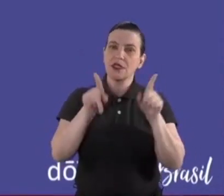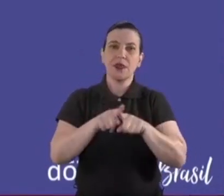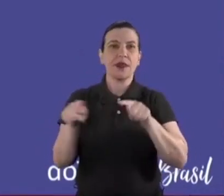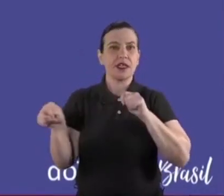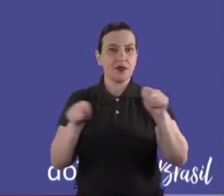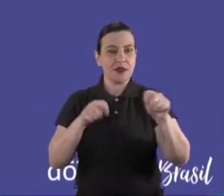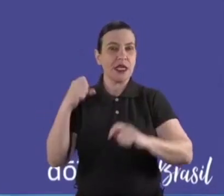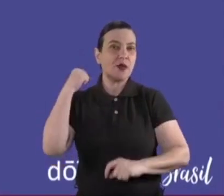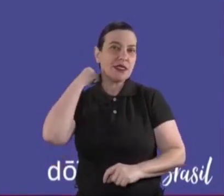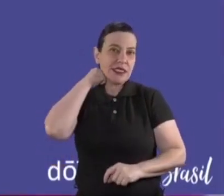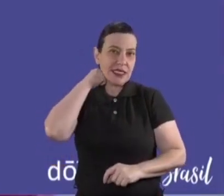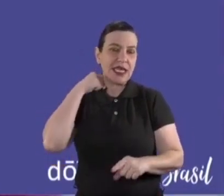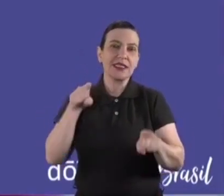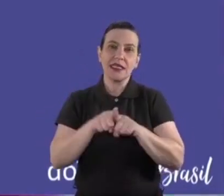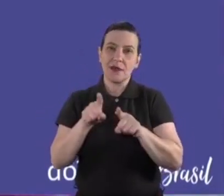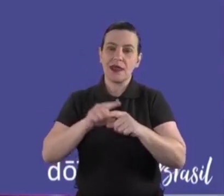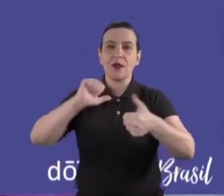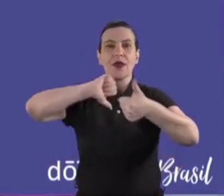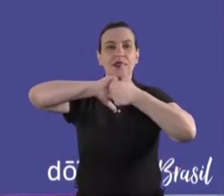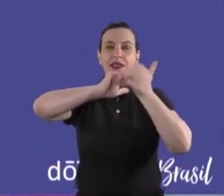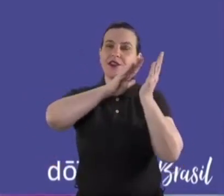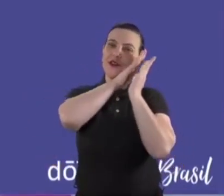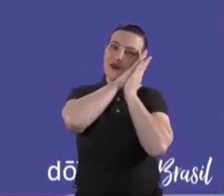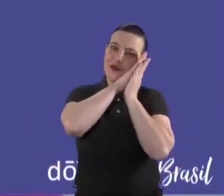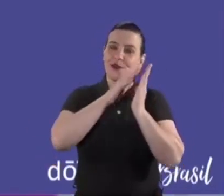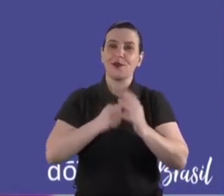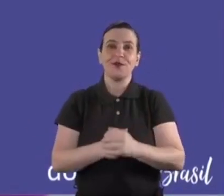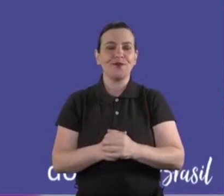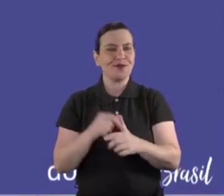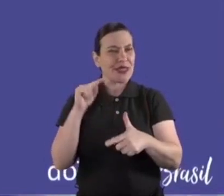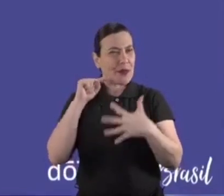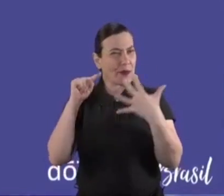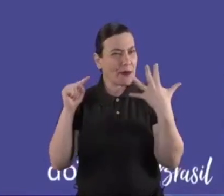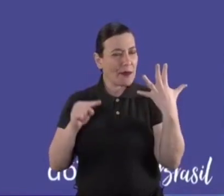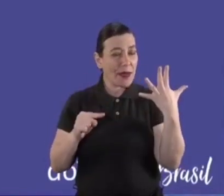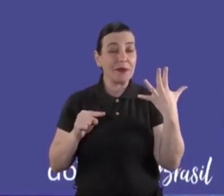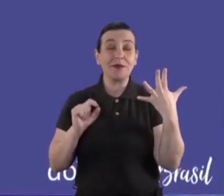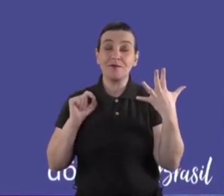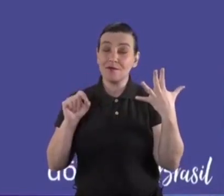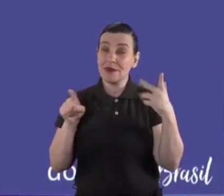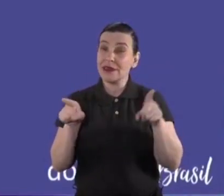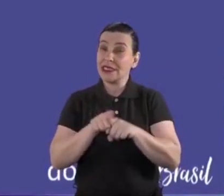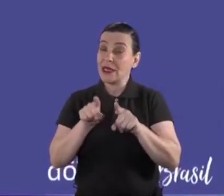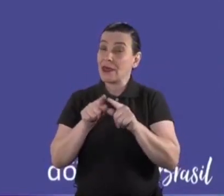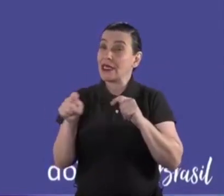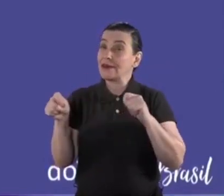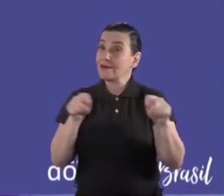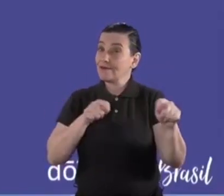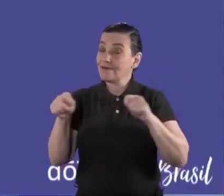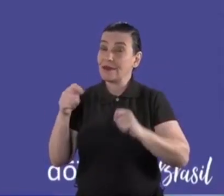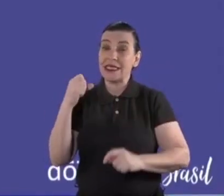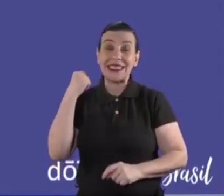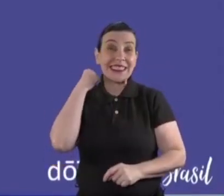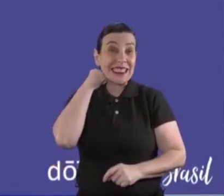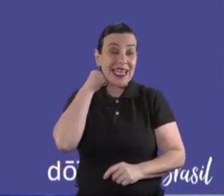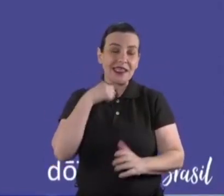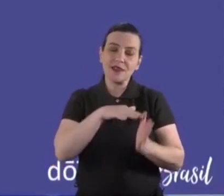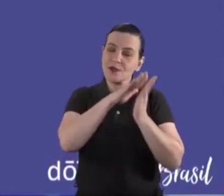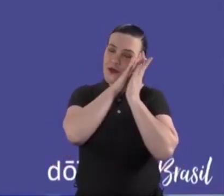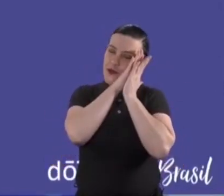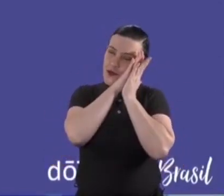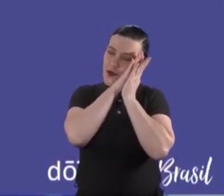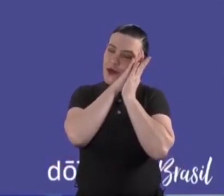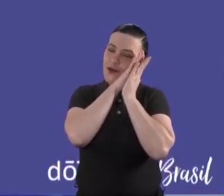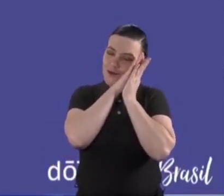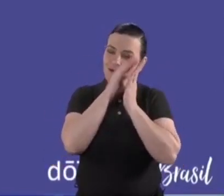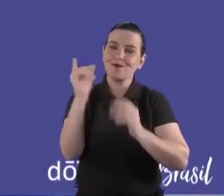administrar o estresse e uma boa qualidade de sono. Talvez de todos esses fatores, a capacidade de administrar o estresse e o sono sejam